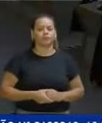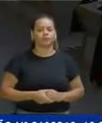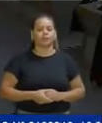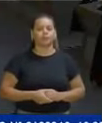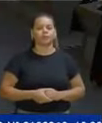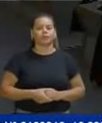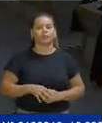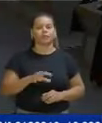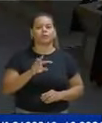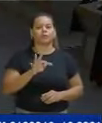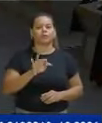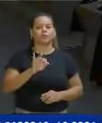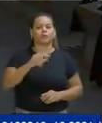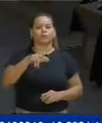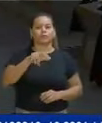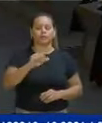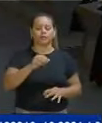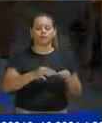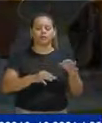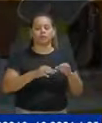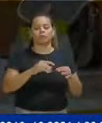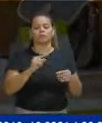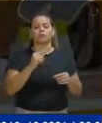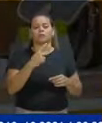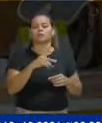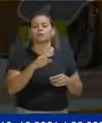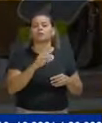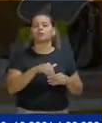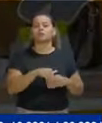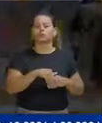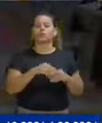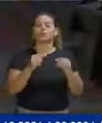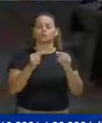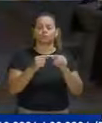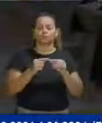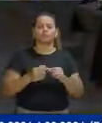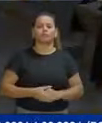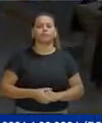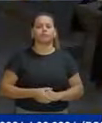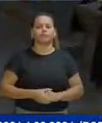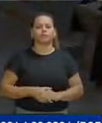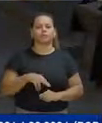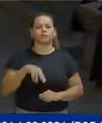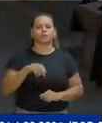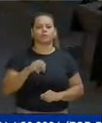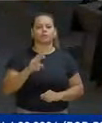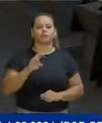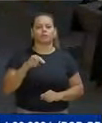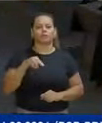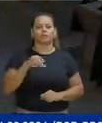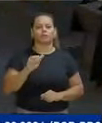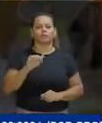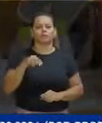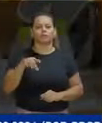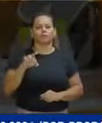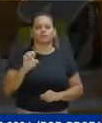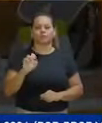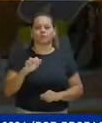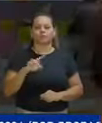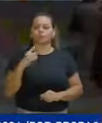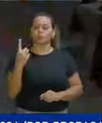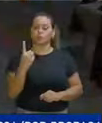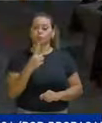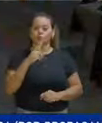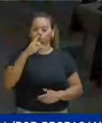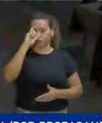Juíza Tina Souza? Com a relatora, presidente. Juiz Normande Souza? Eu também acompanho, excelência. Também acompanho. O